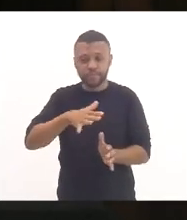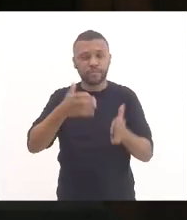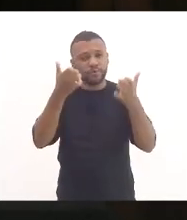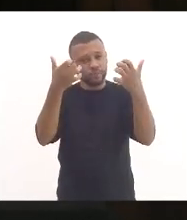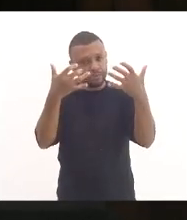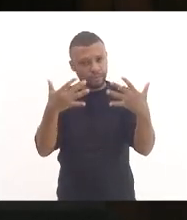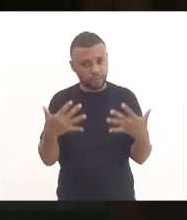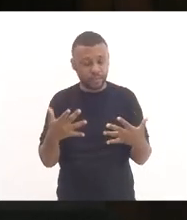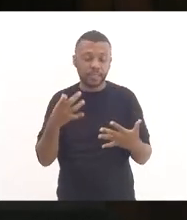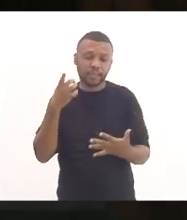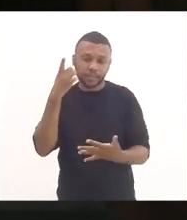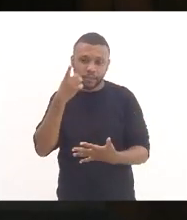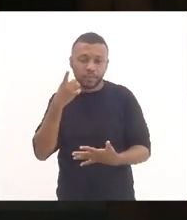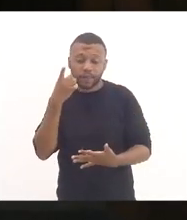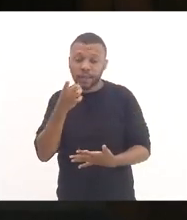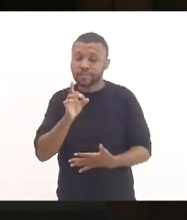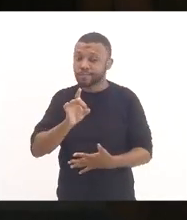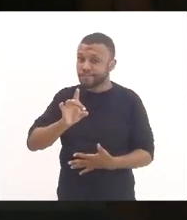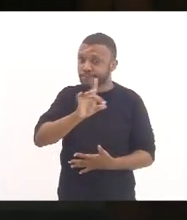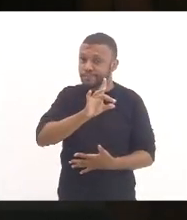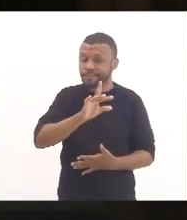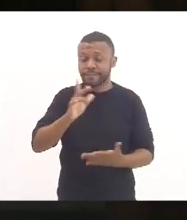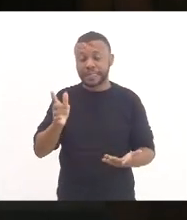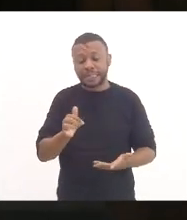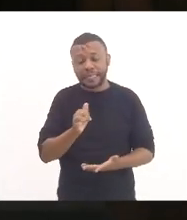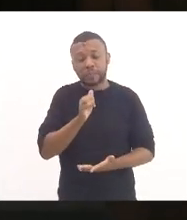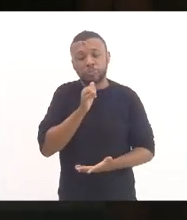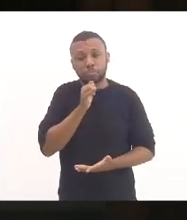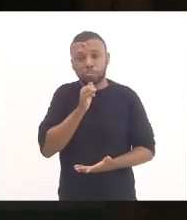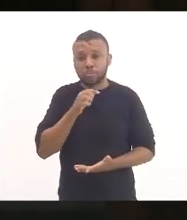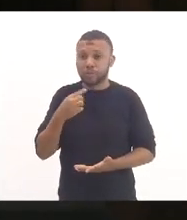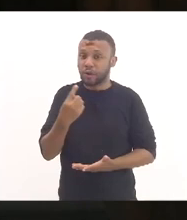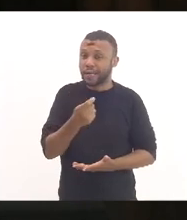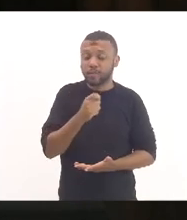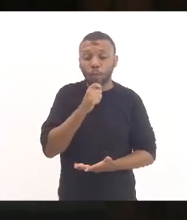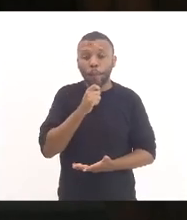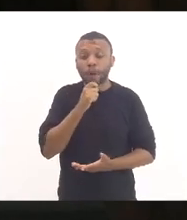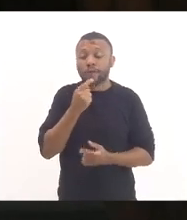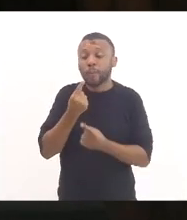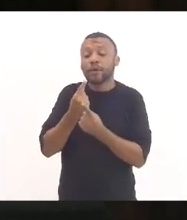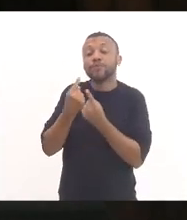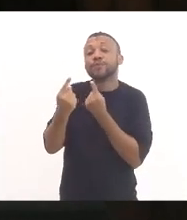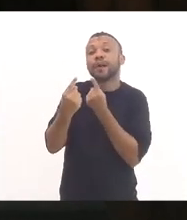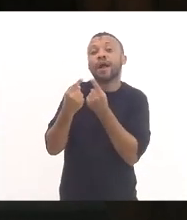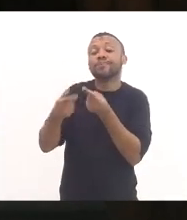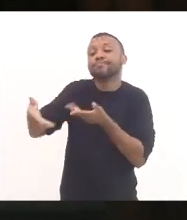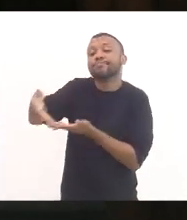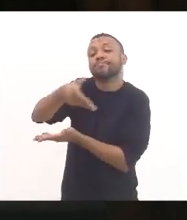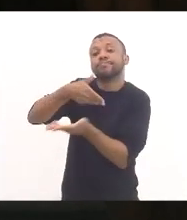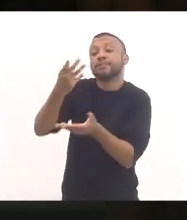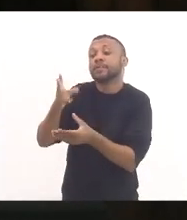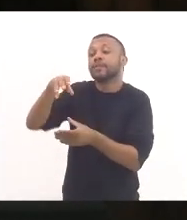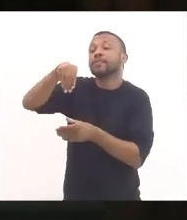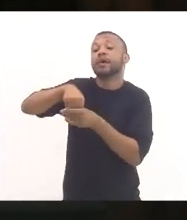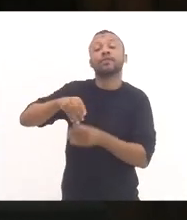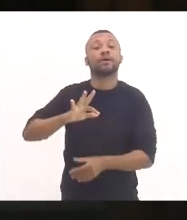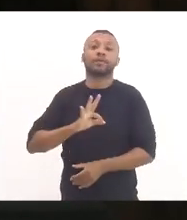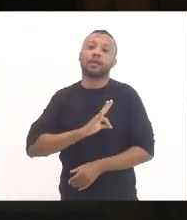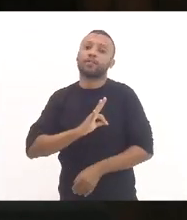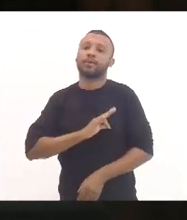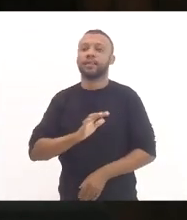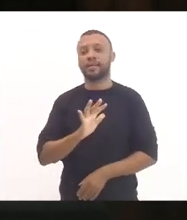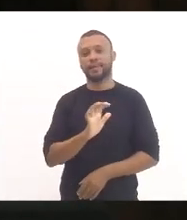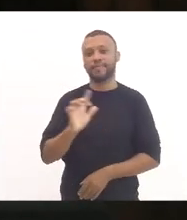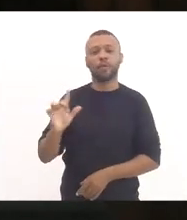Deputado Márcio Gualberto e Claudio Amorim infelizmente a gente não teve uma interrupção interna dentro da Polícia Civil